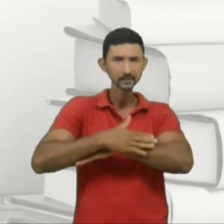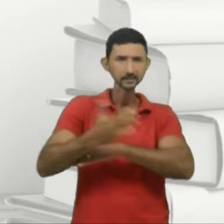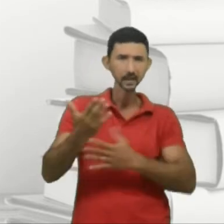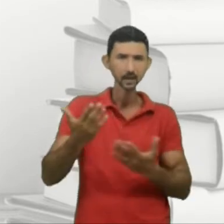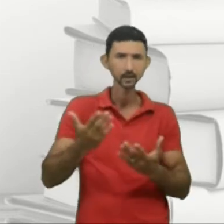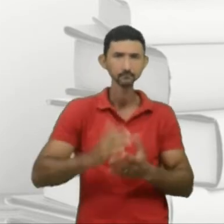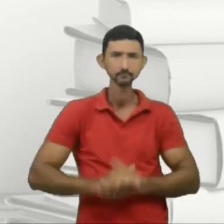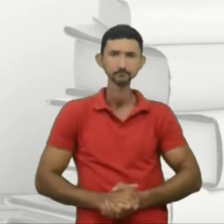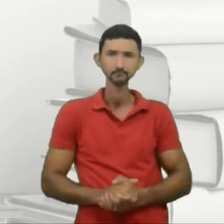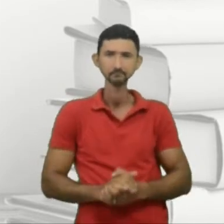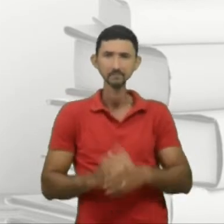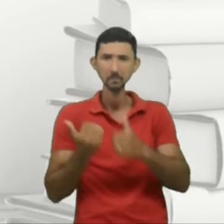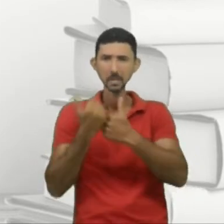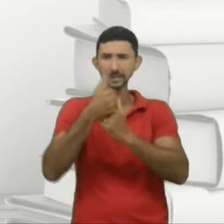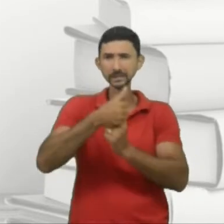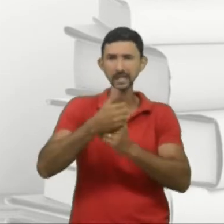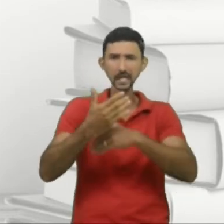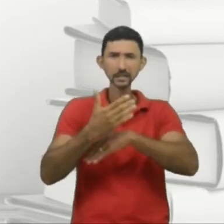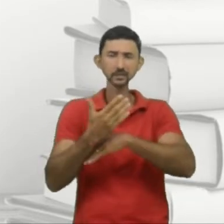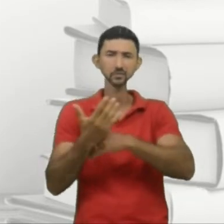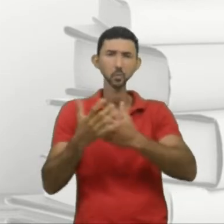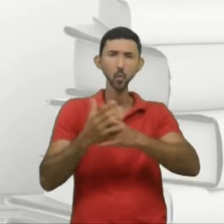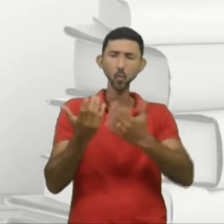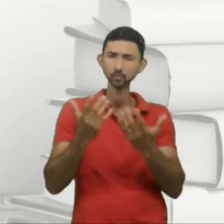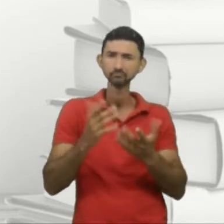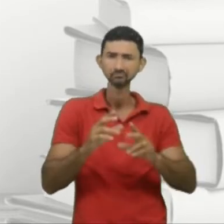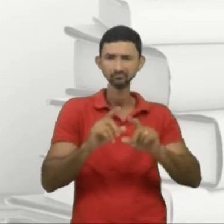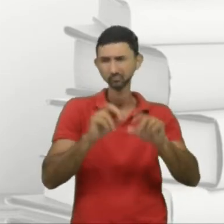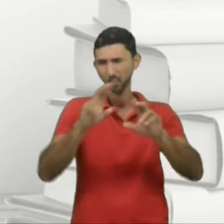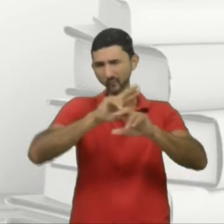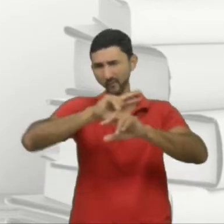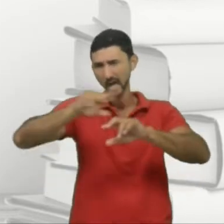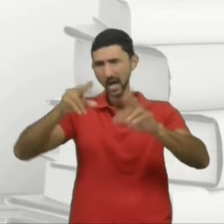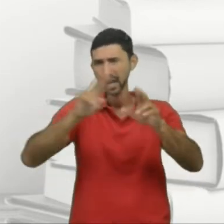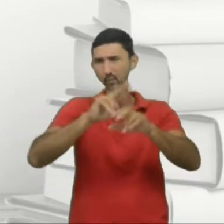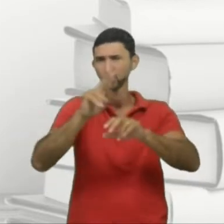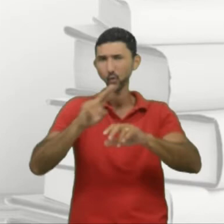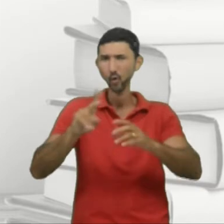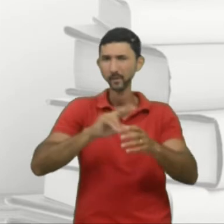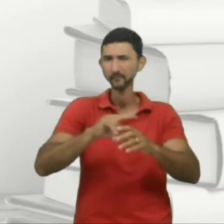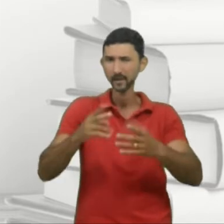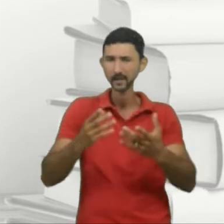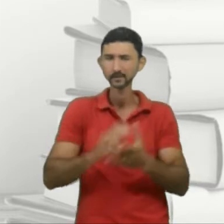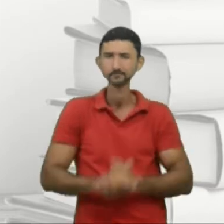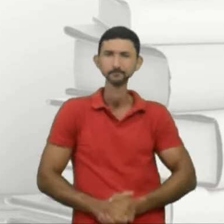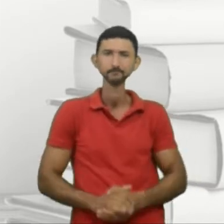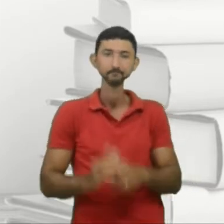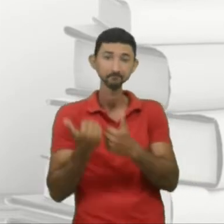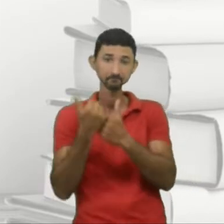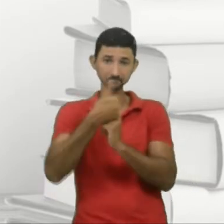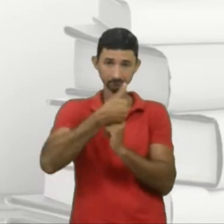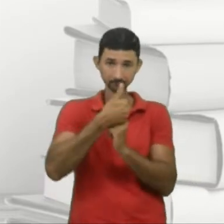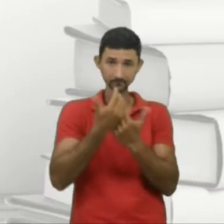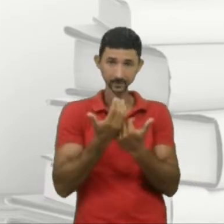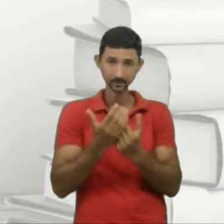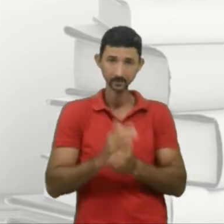sala, representante de turma, representante de sala e suplente. Suplente como se fosse o vice, né? Seria